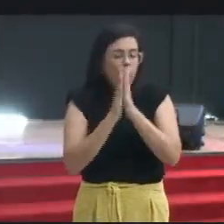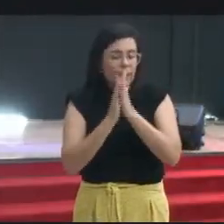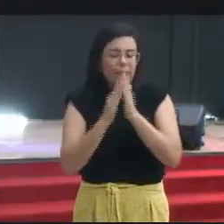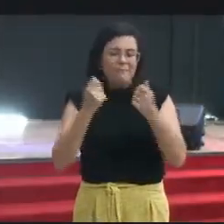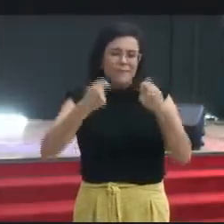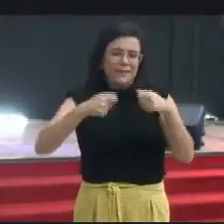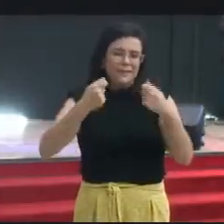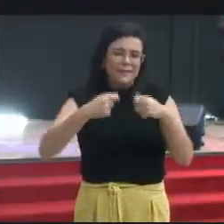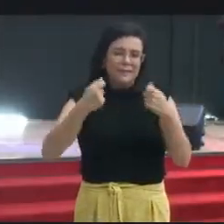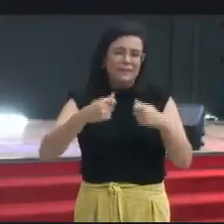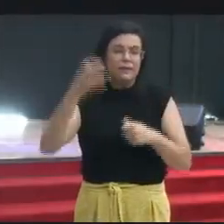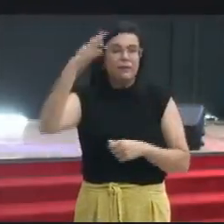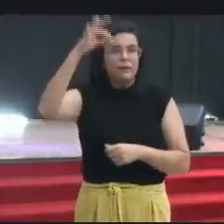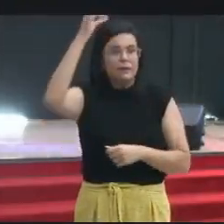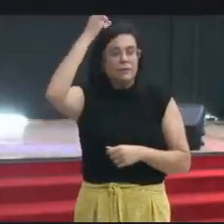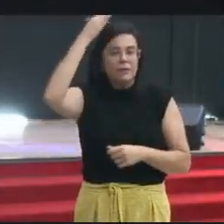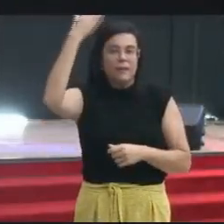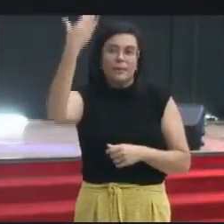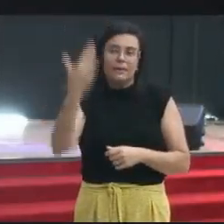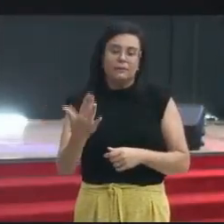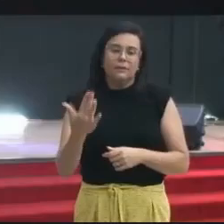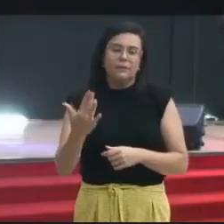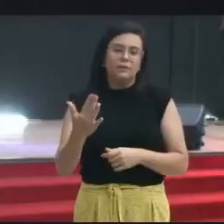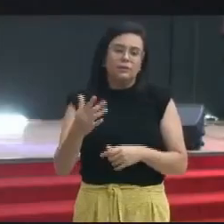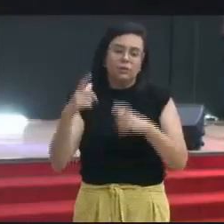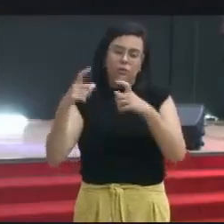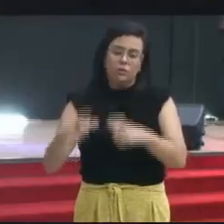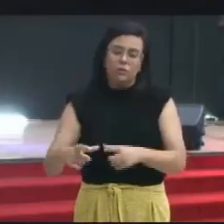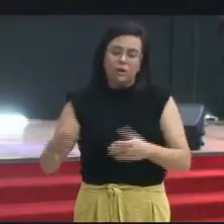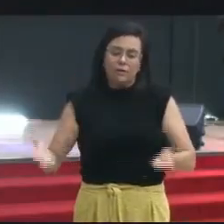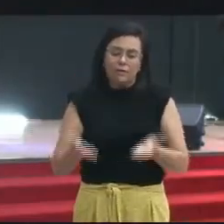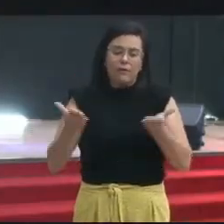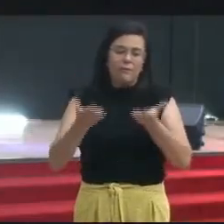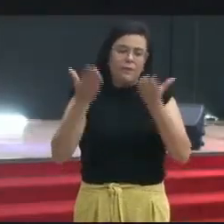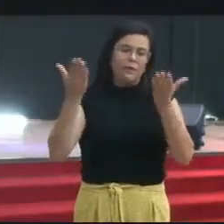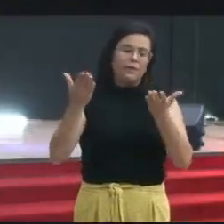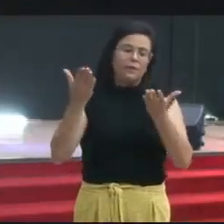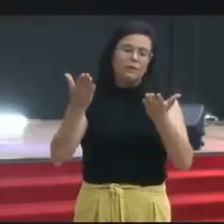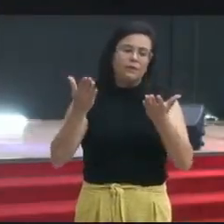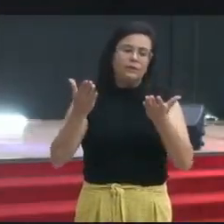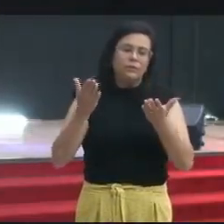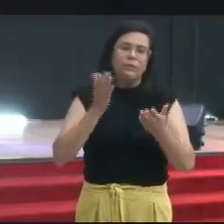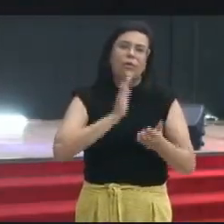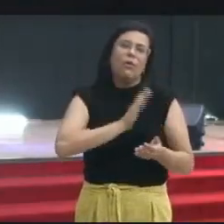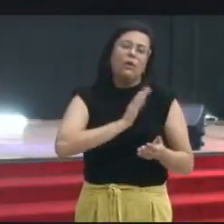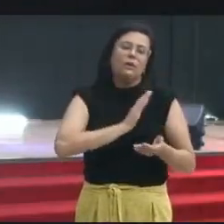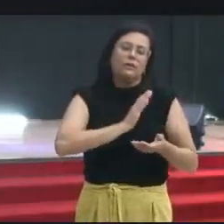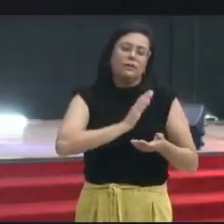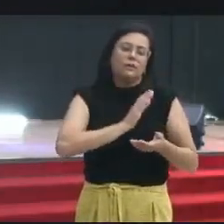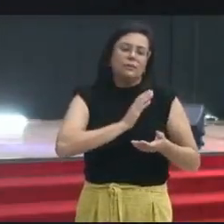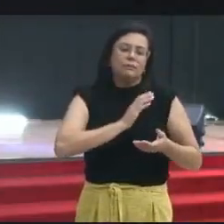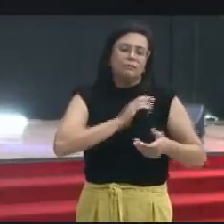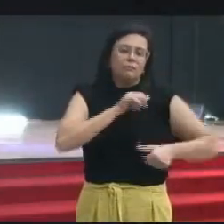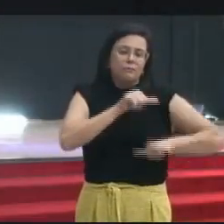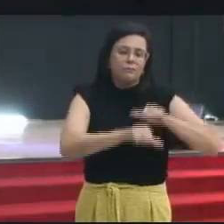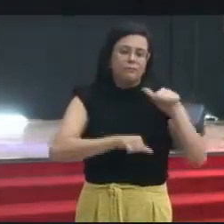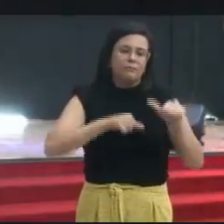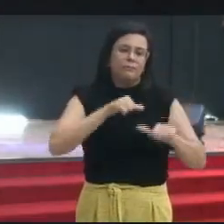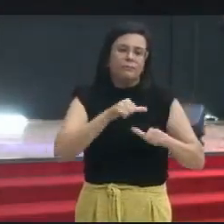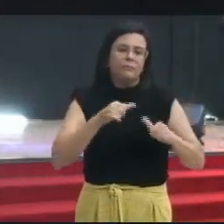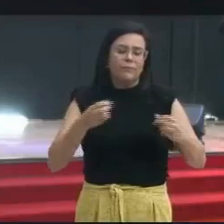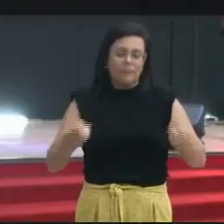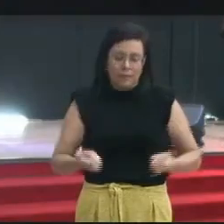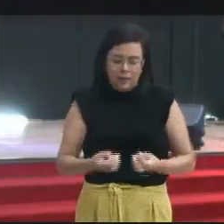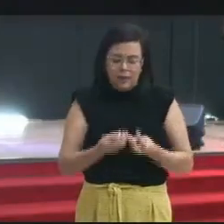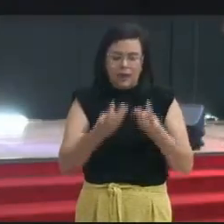esteja presente e seja um lugar de avivamento, de quebrantamento, de milagres, da